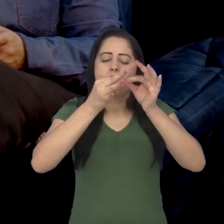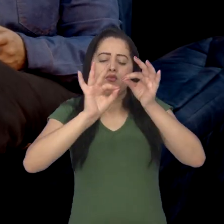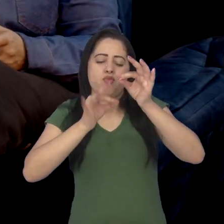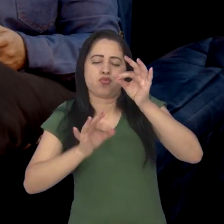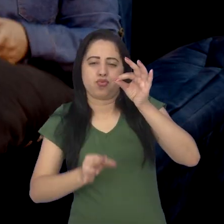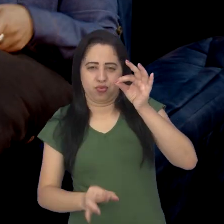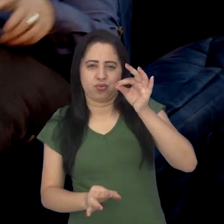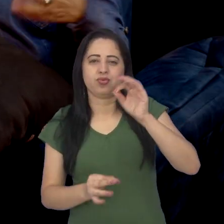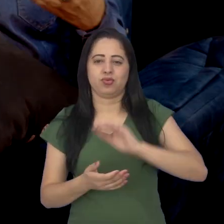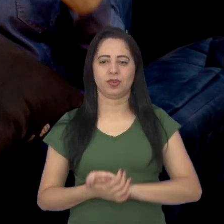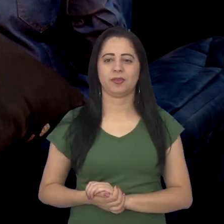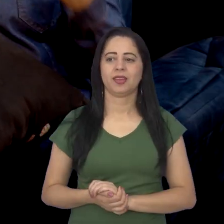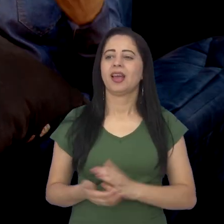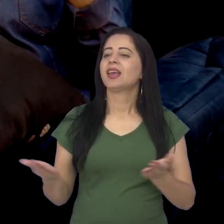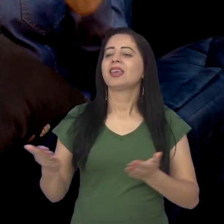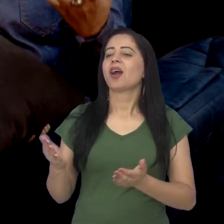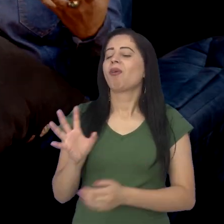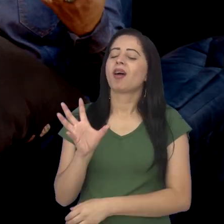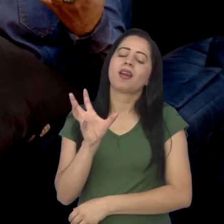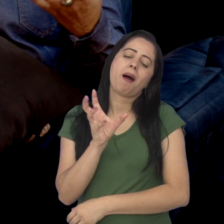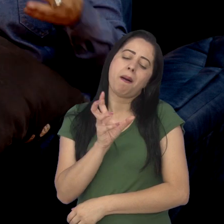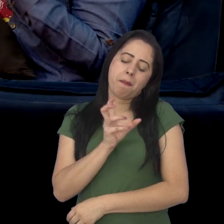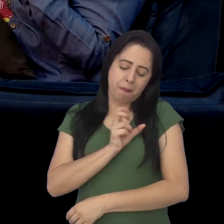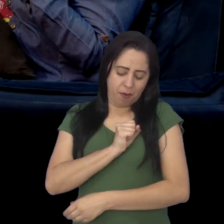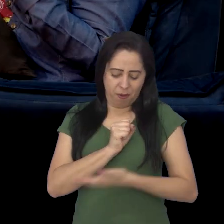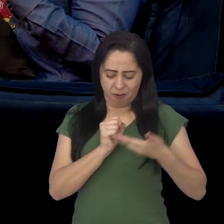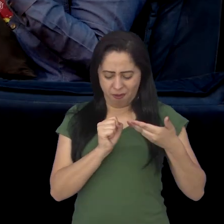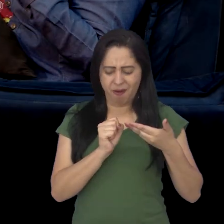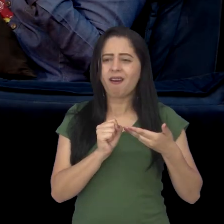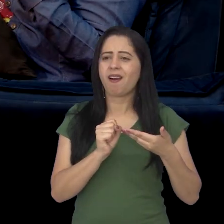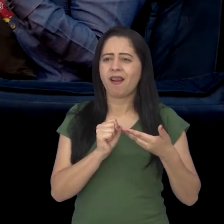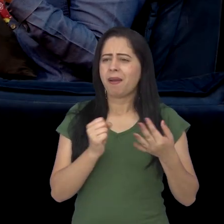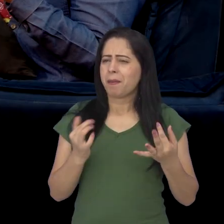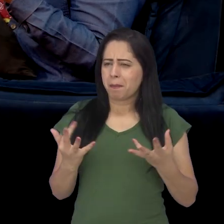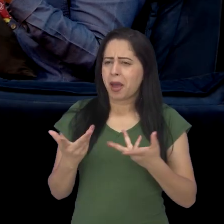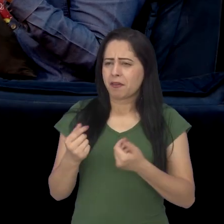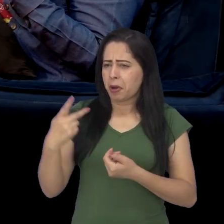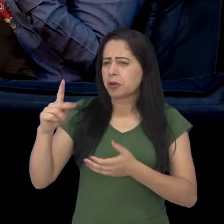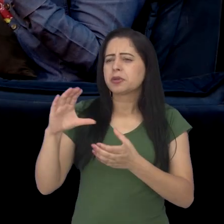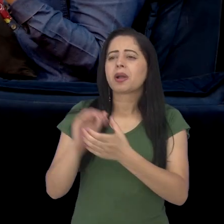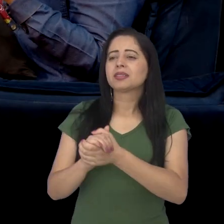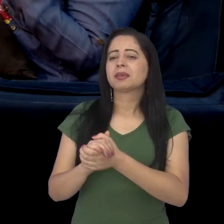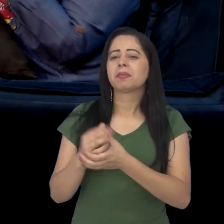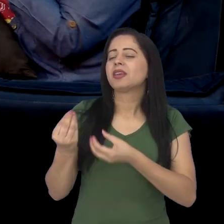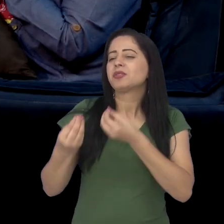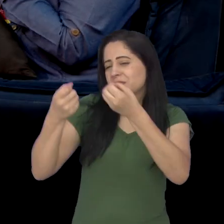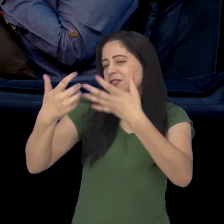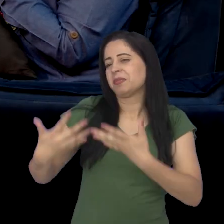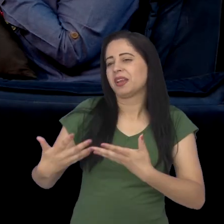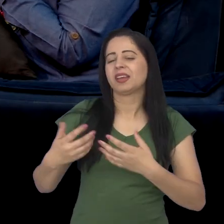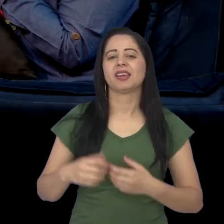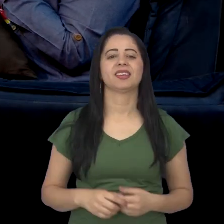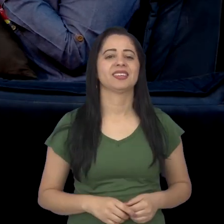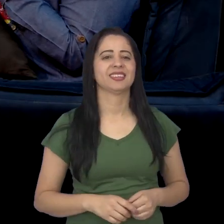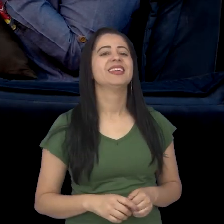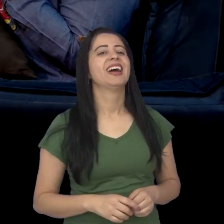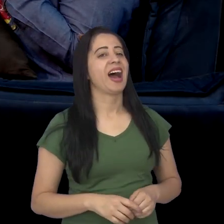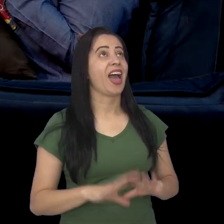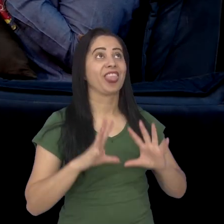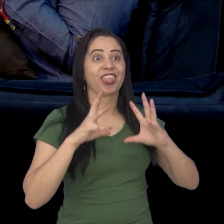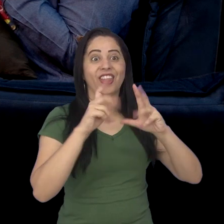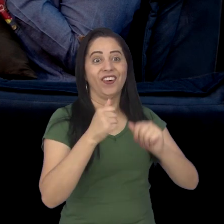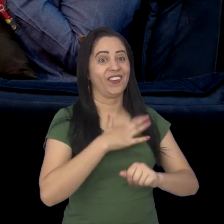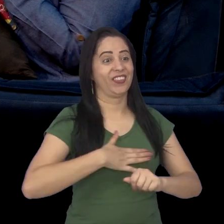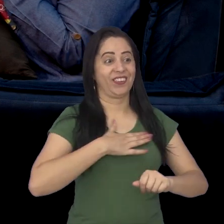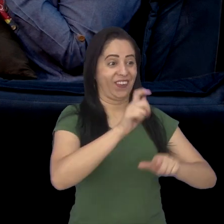falar. E aquela história de amor, né? Você tem uma história marcante do seu casamento. Conta pra gente. Todo mundo